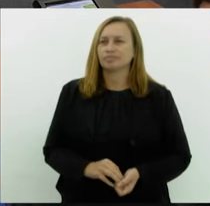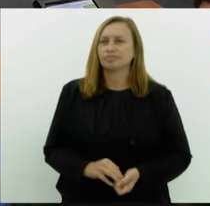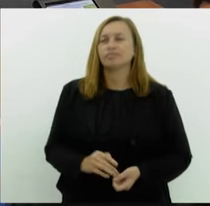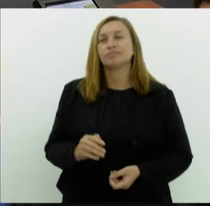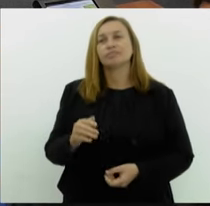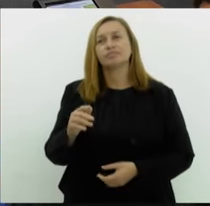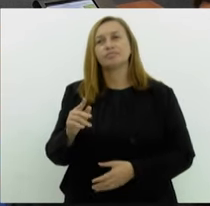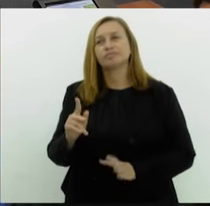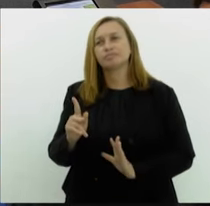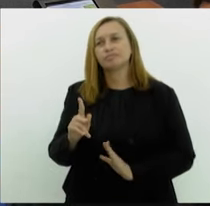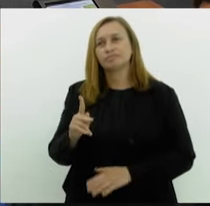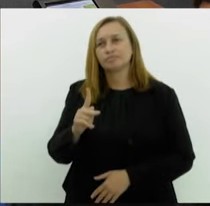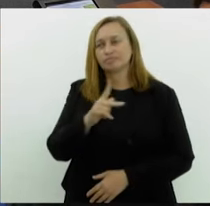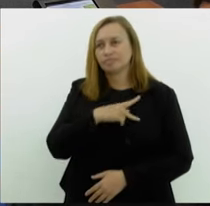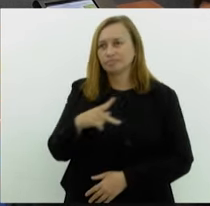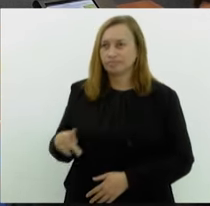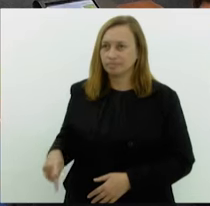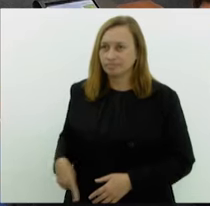Presidente.